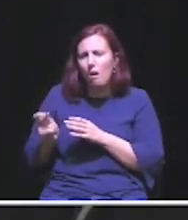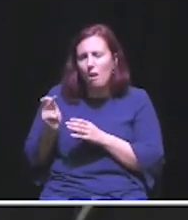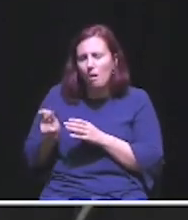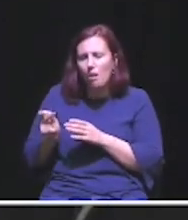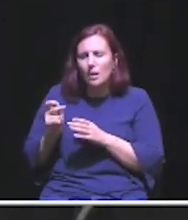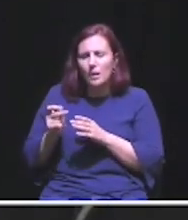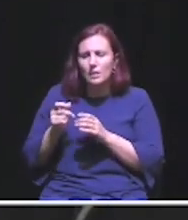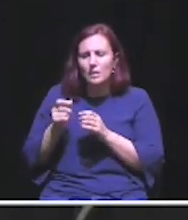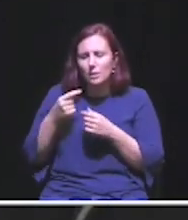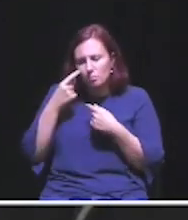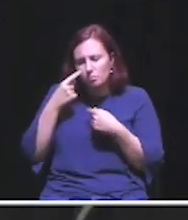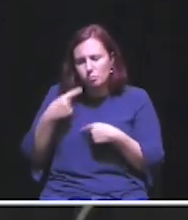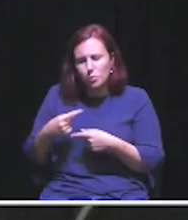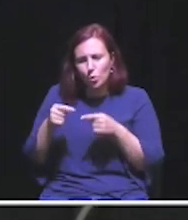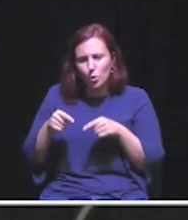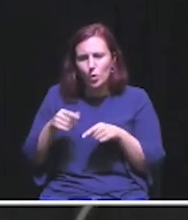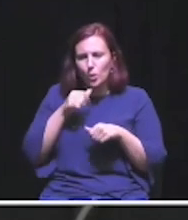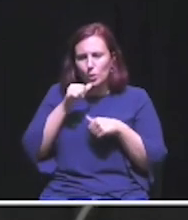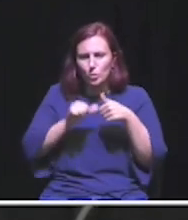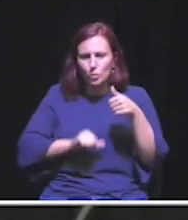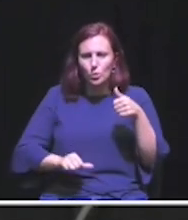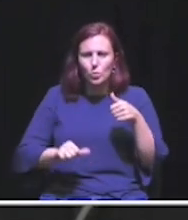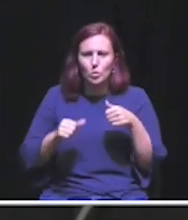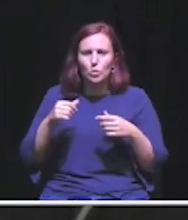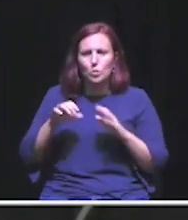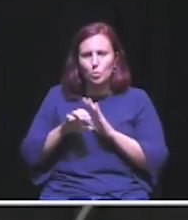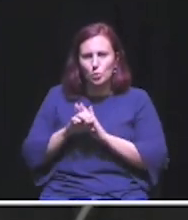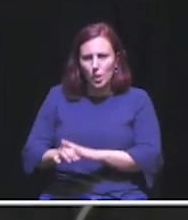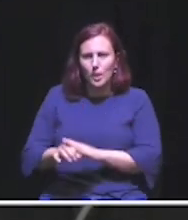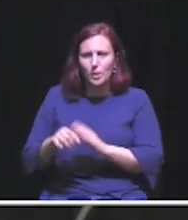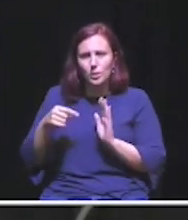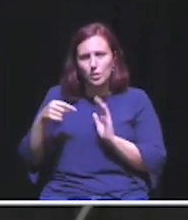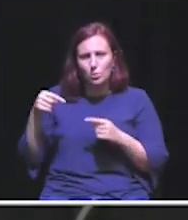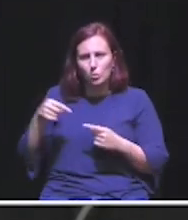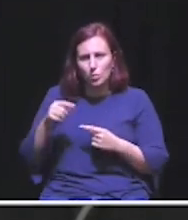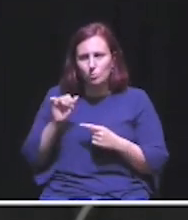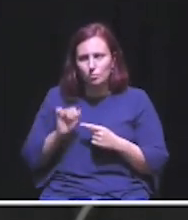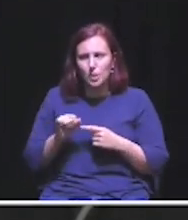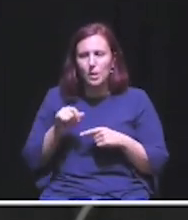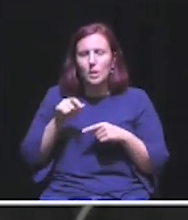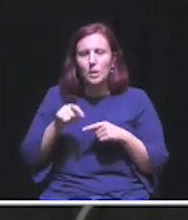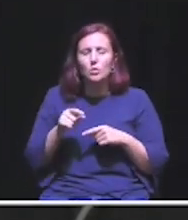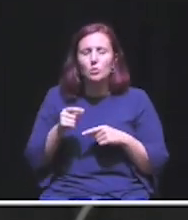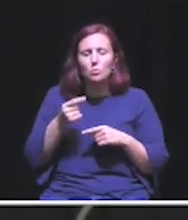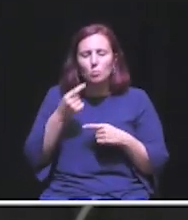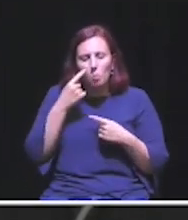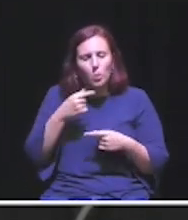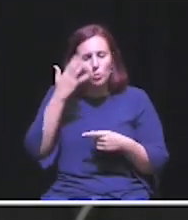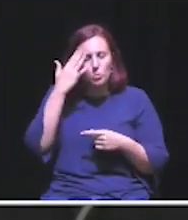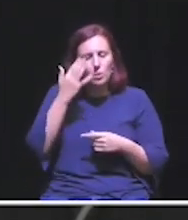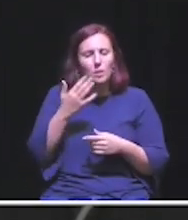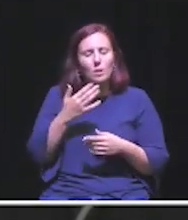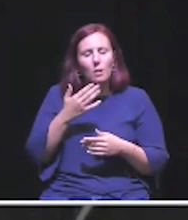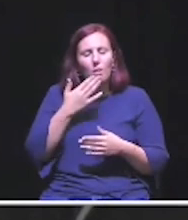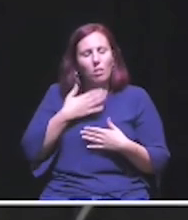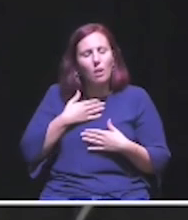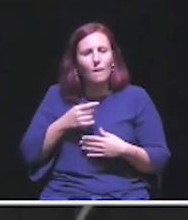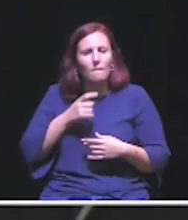preconceito foi bem expresso aqui pelas intervenções dos deputados do Chega e do CDS. Isto leva a números que nos devem alarmar a